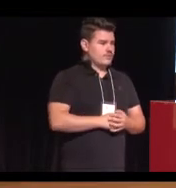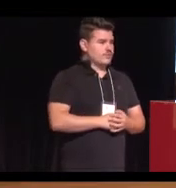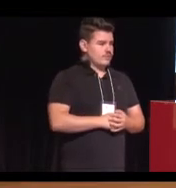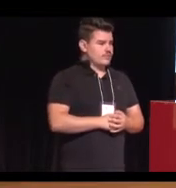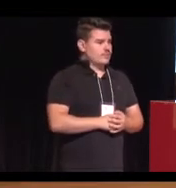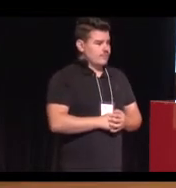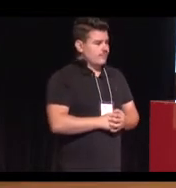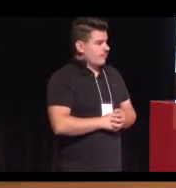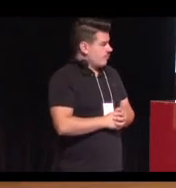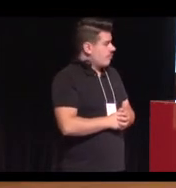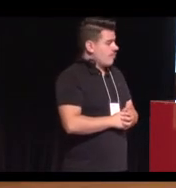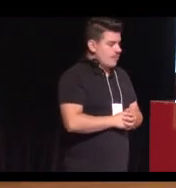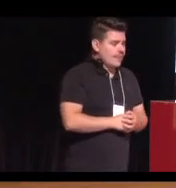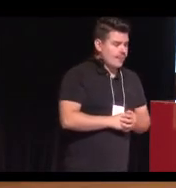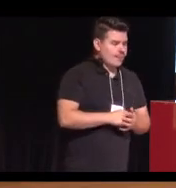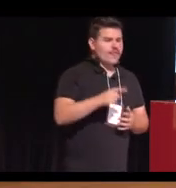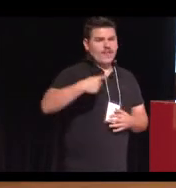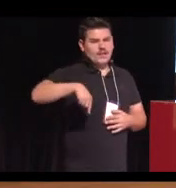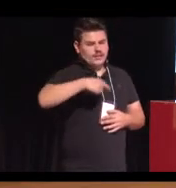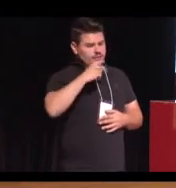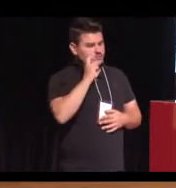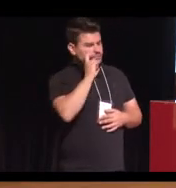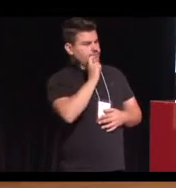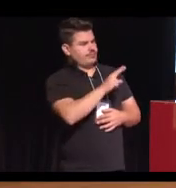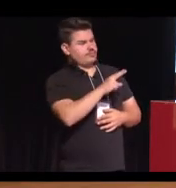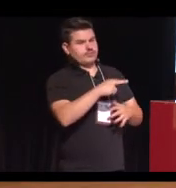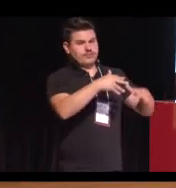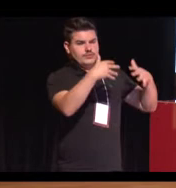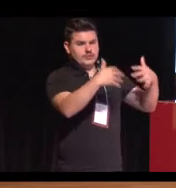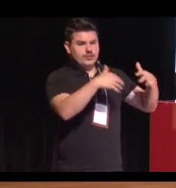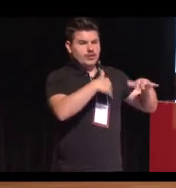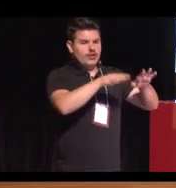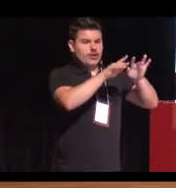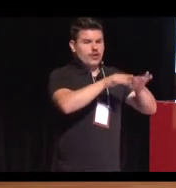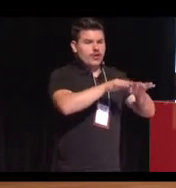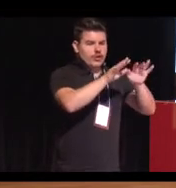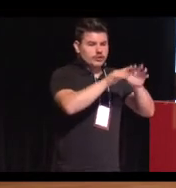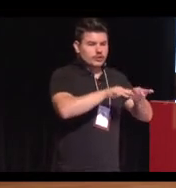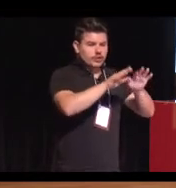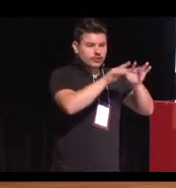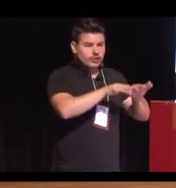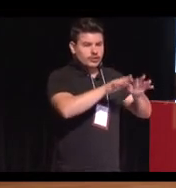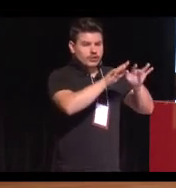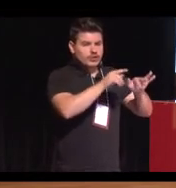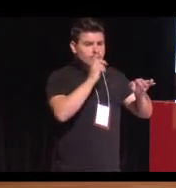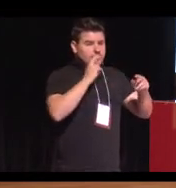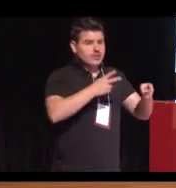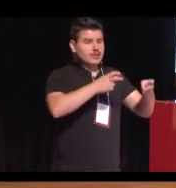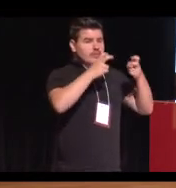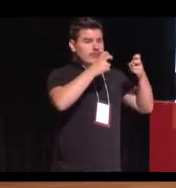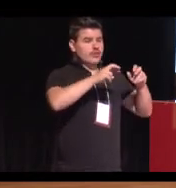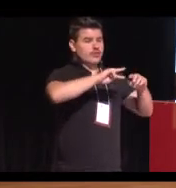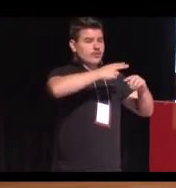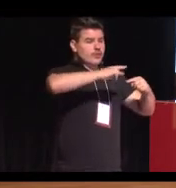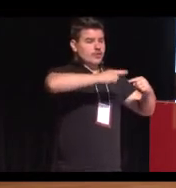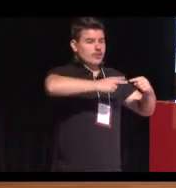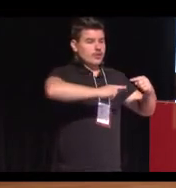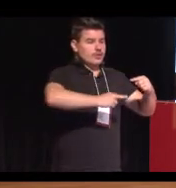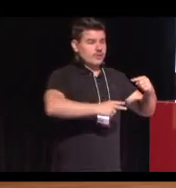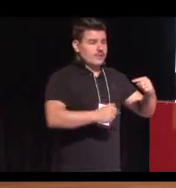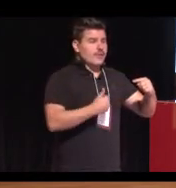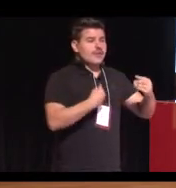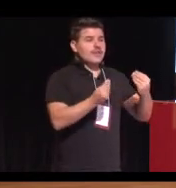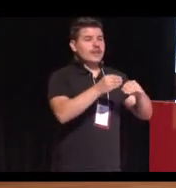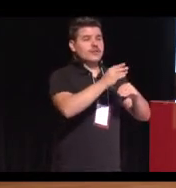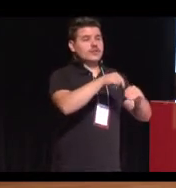A gente avaliou a reutilização de código. Isso quer dizer qual a taxa de duplicação que a gente tem dentro